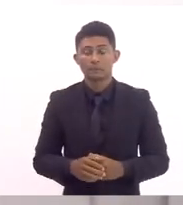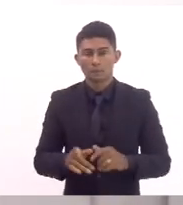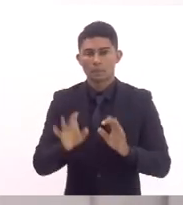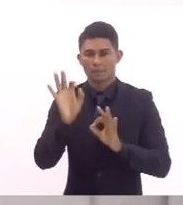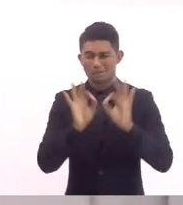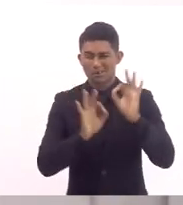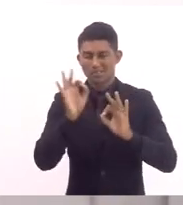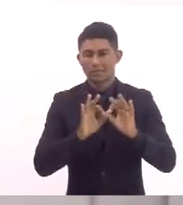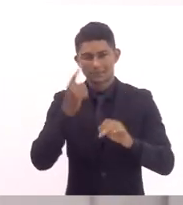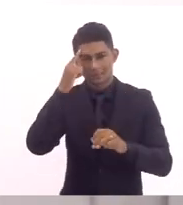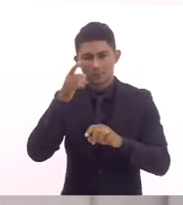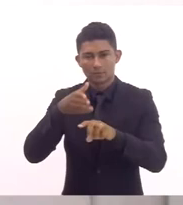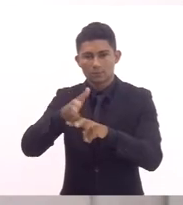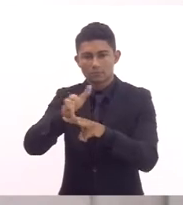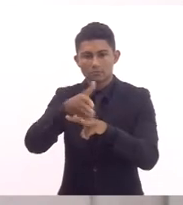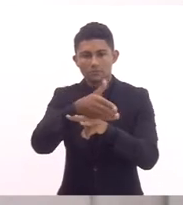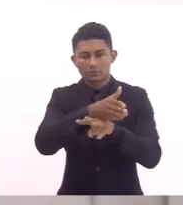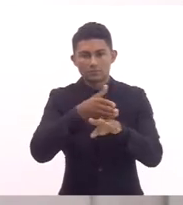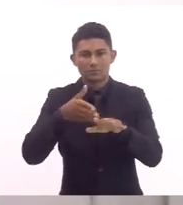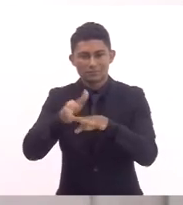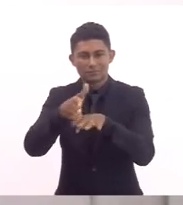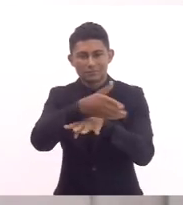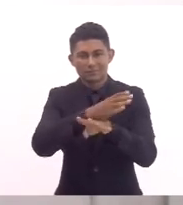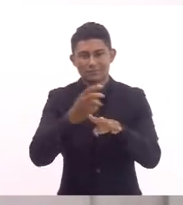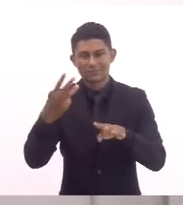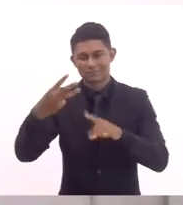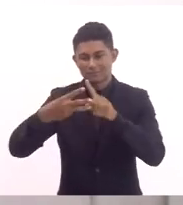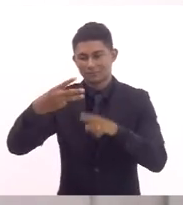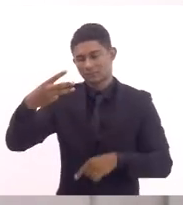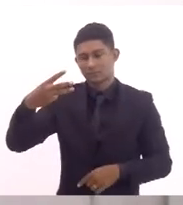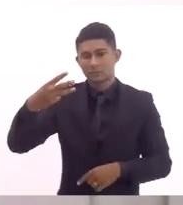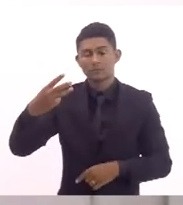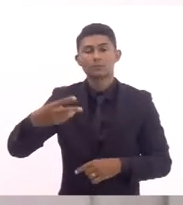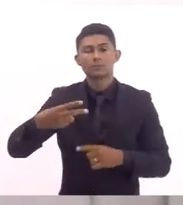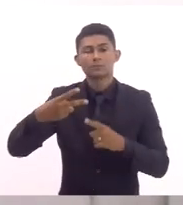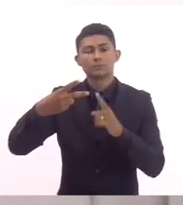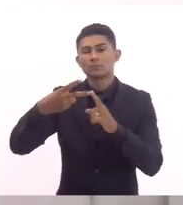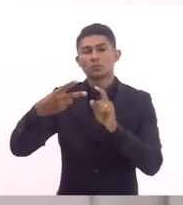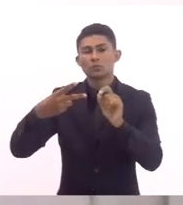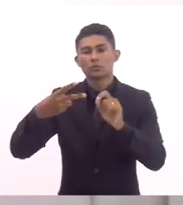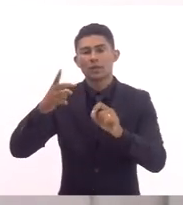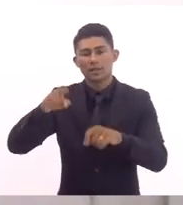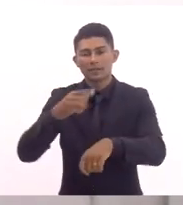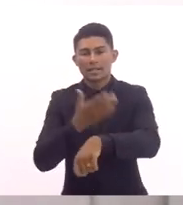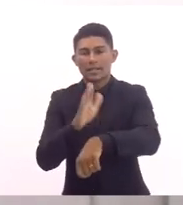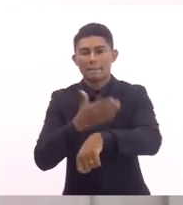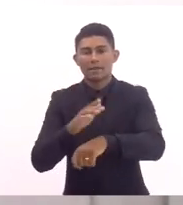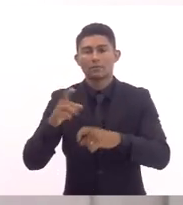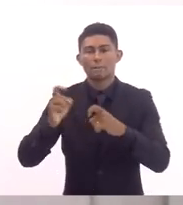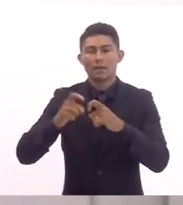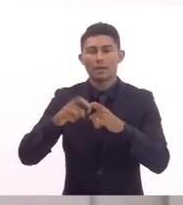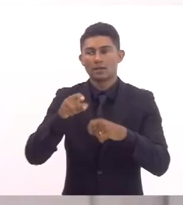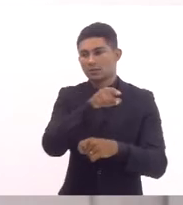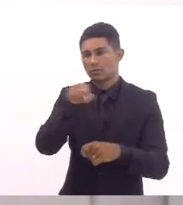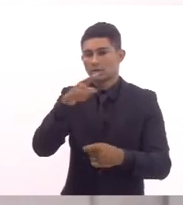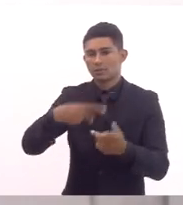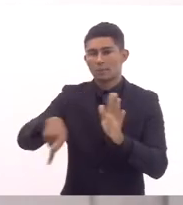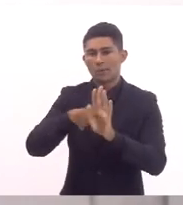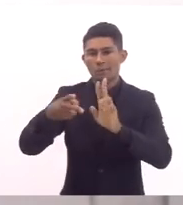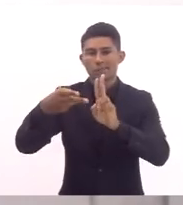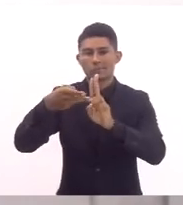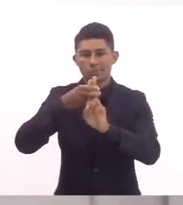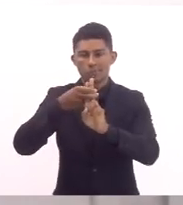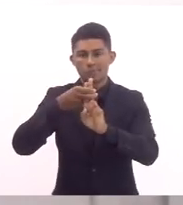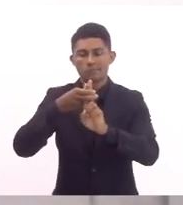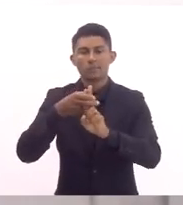desse projeto de 3 eixos para enfrentamento da mortalidade materna um deles foi para treinamento e capacitação dos médicos do SUS para